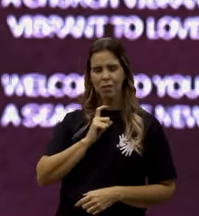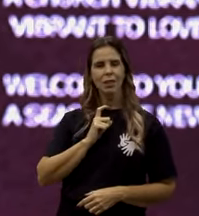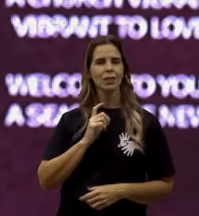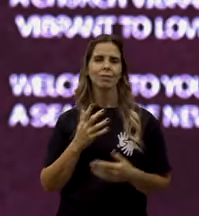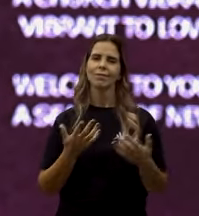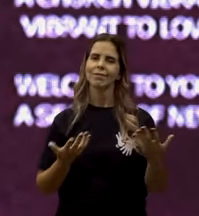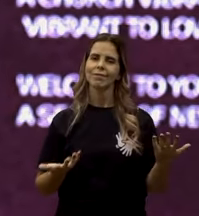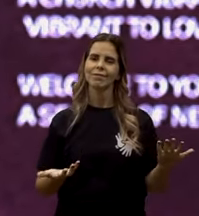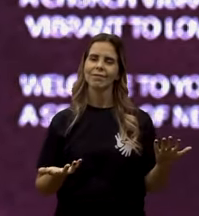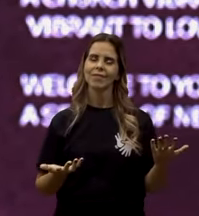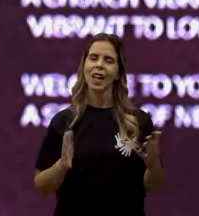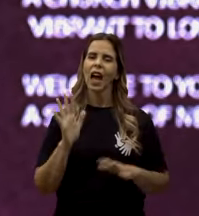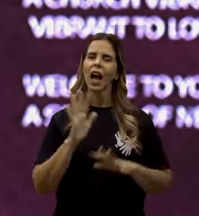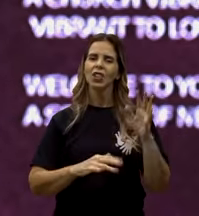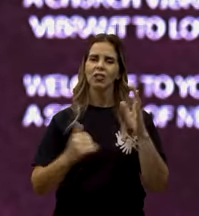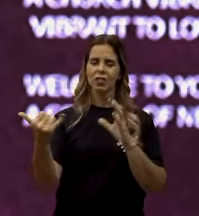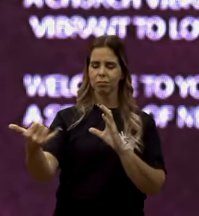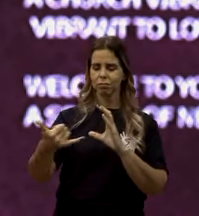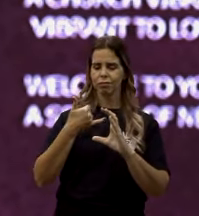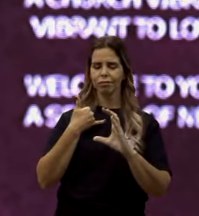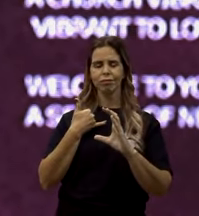que eu falo assim é